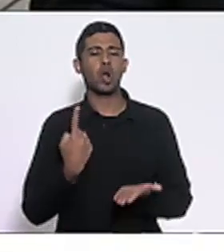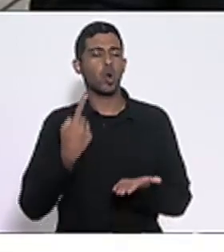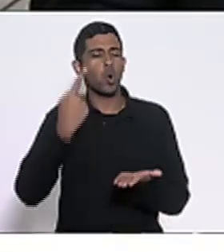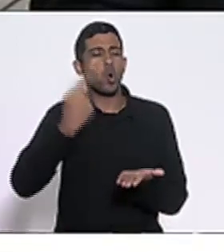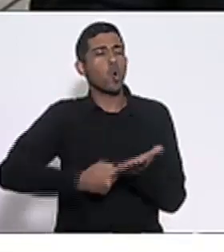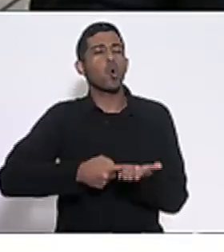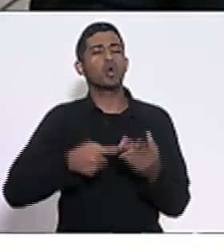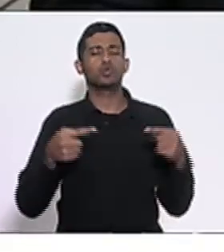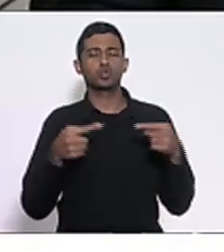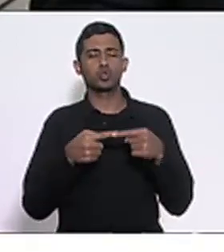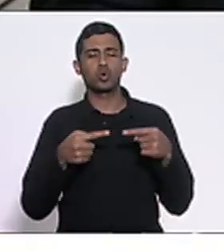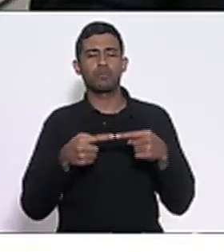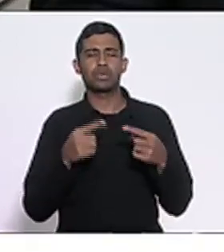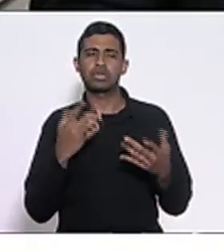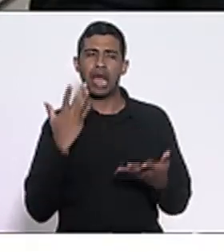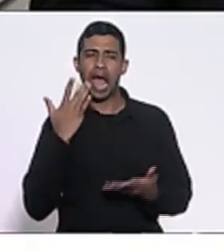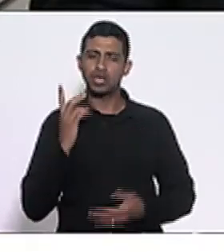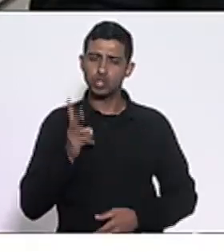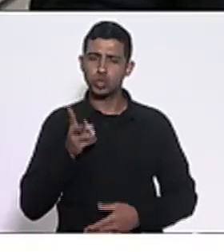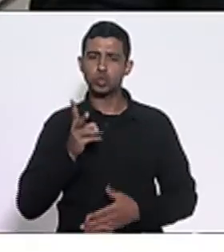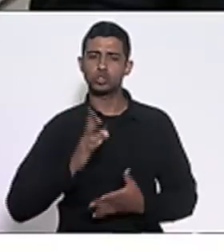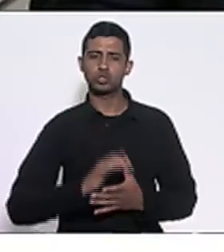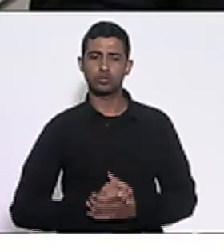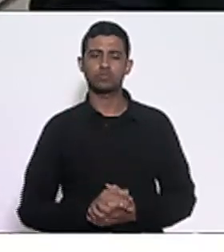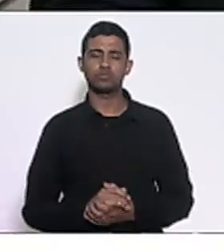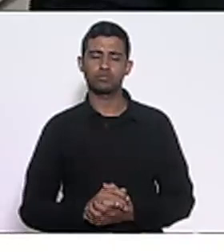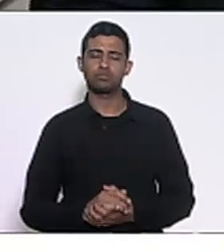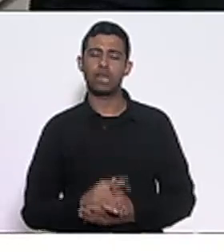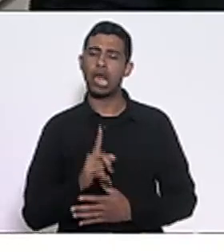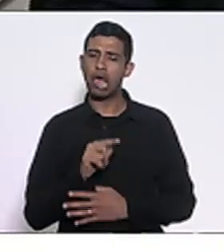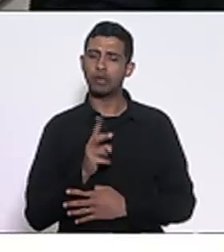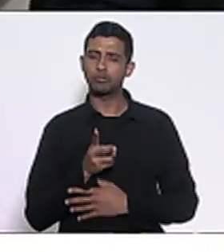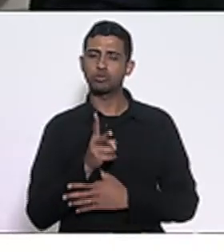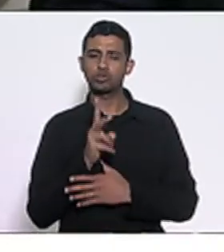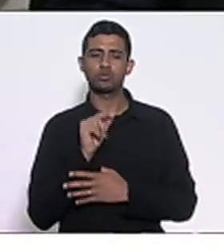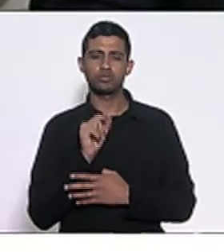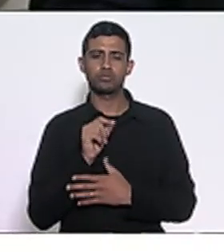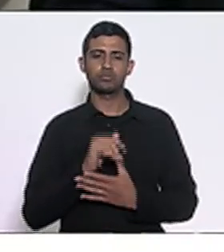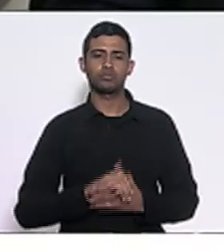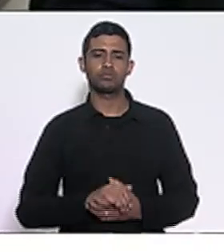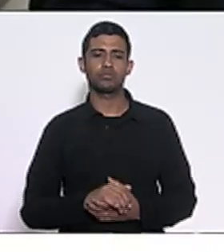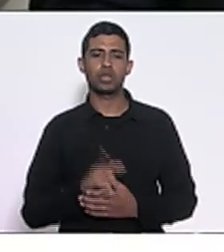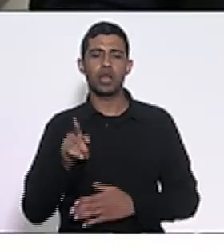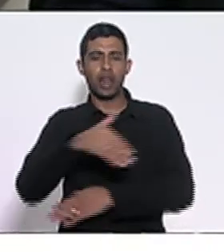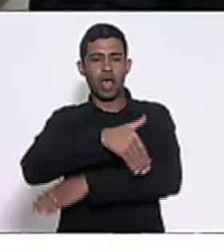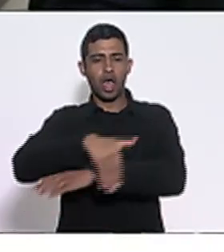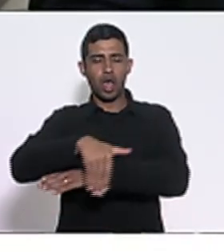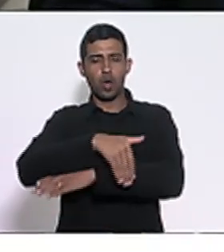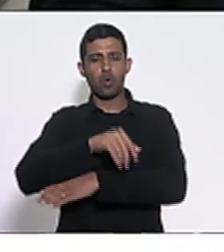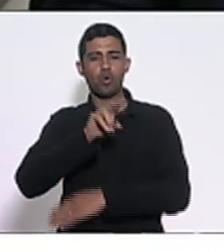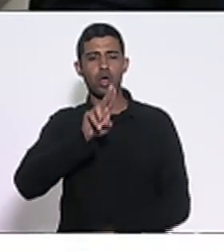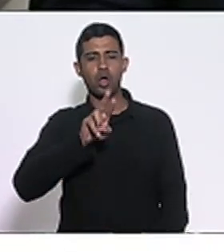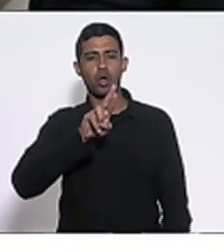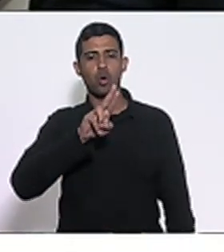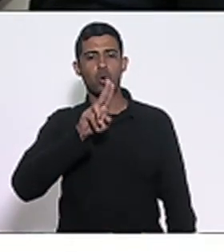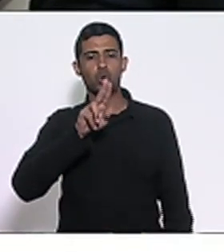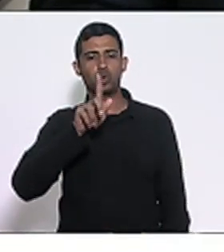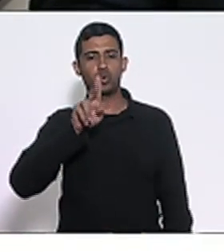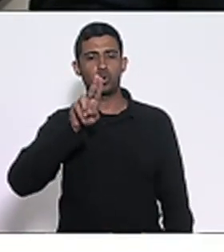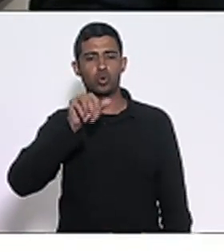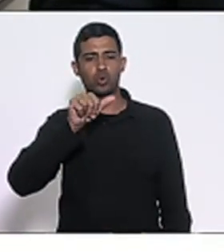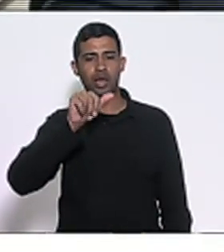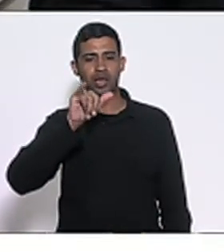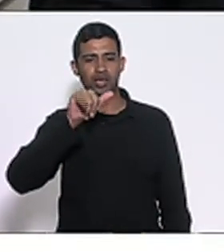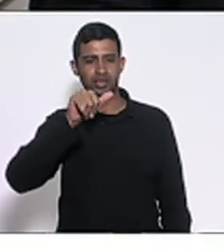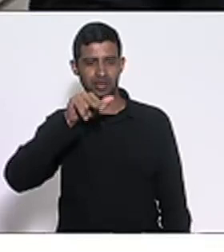que ainda se não me engano, ainda ali na Uruguaiana com 1º de março.